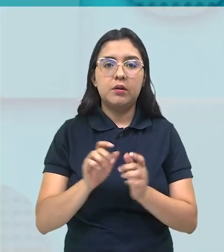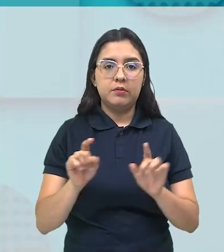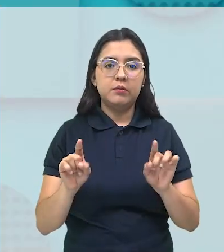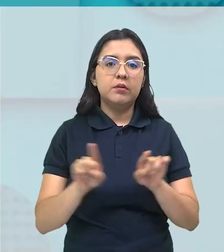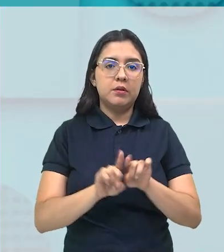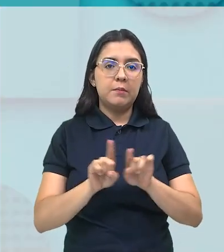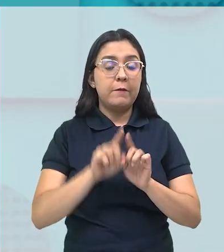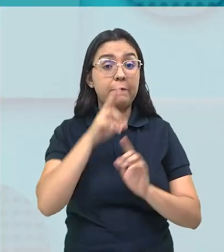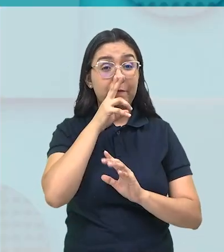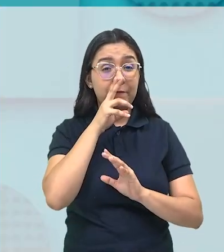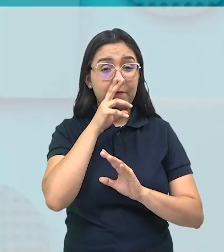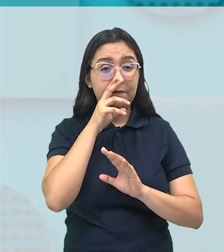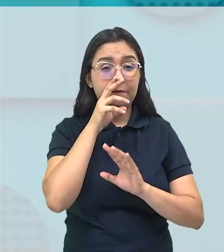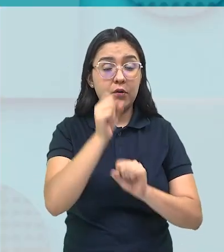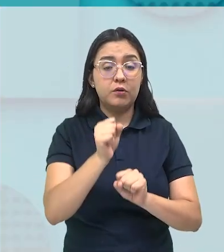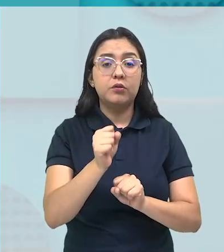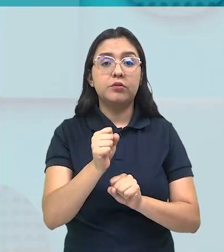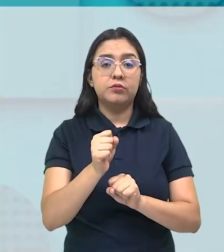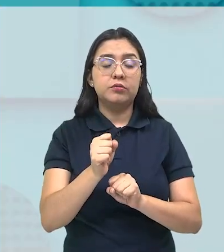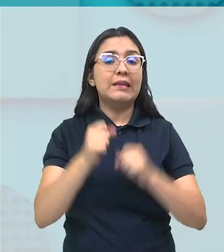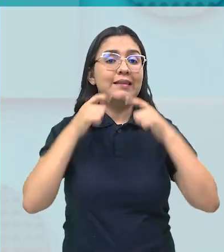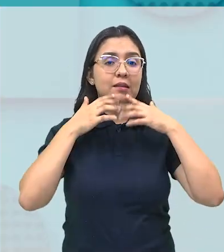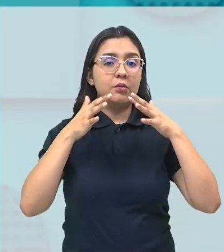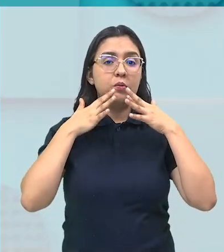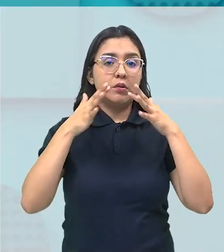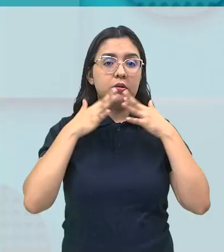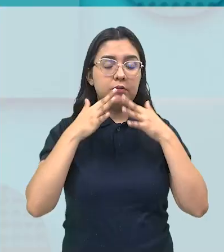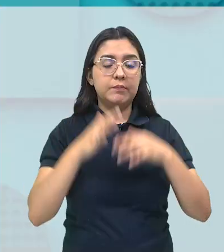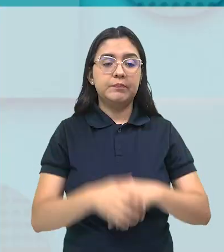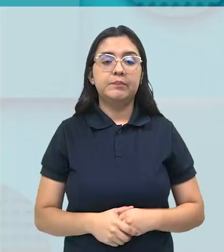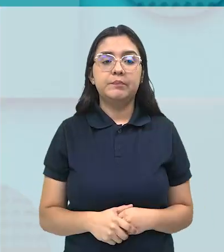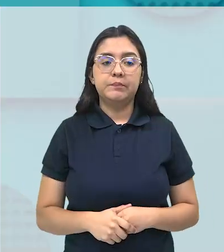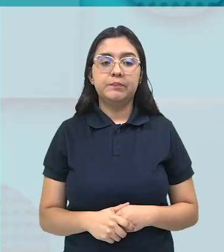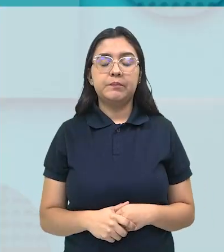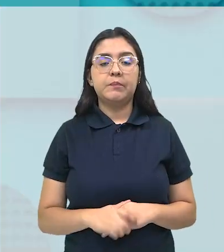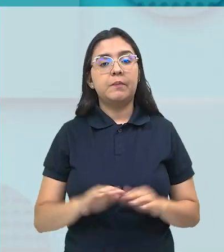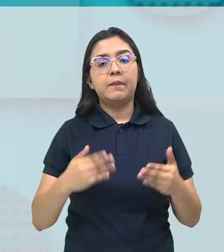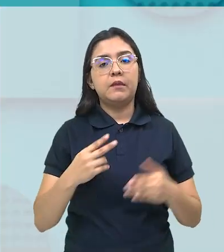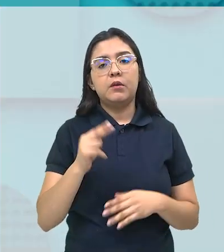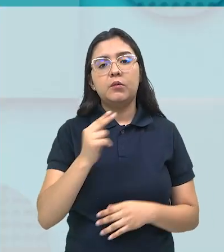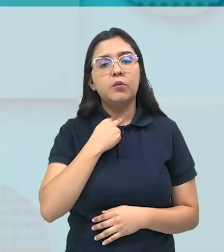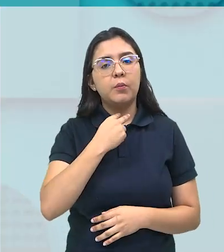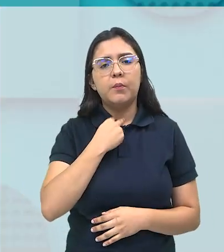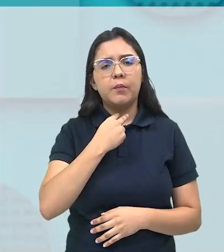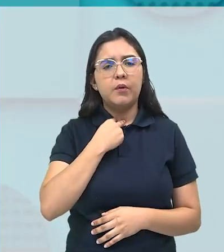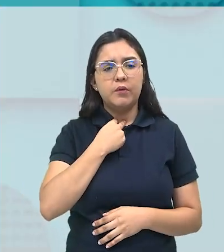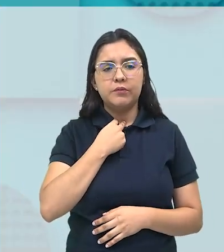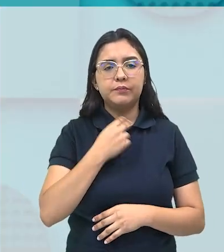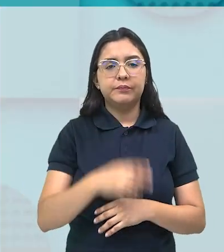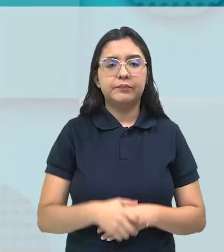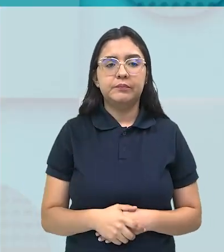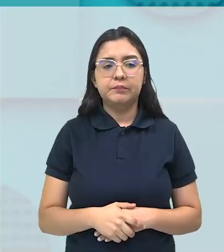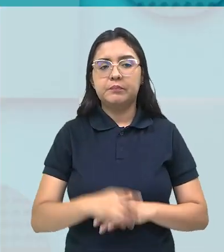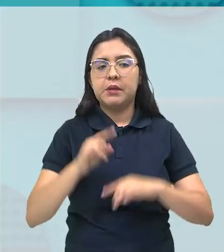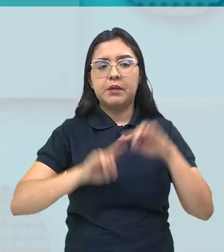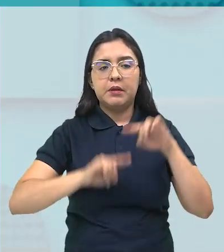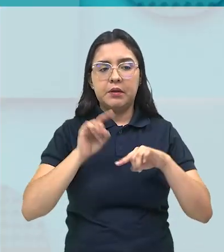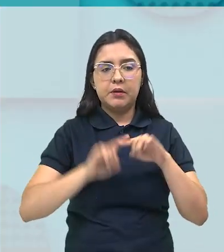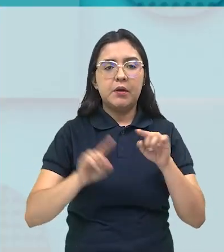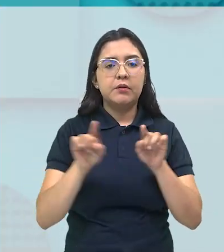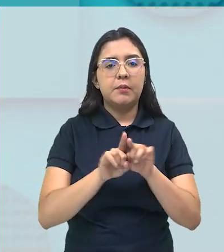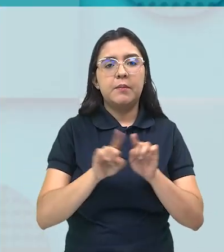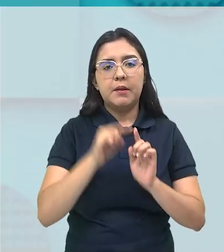pode morder, né, muito forte, de forma involuntária e lesionar o seu dedo. Então não faça isso, não